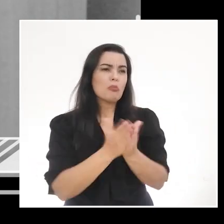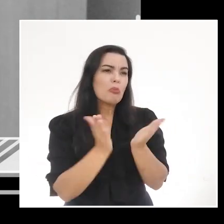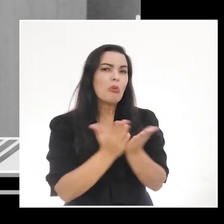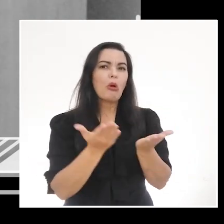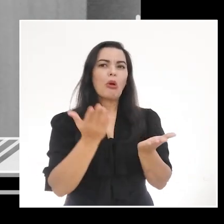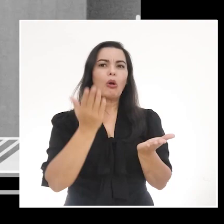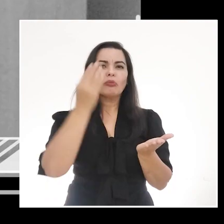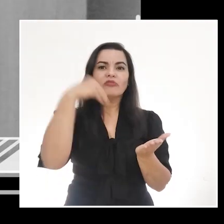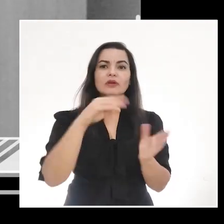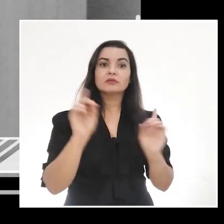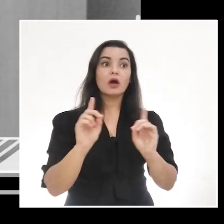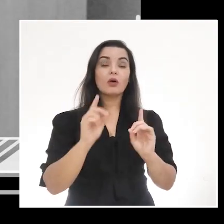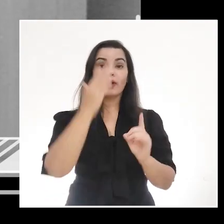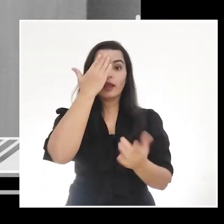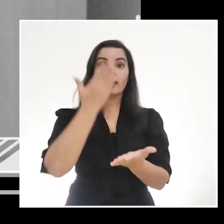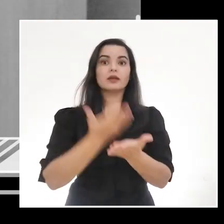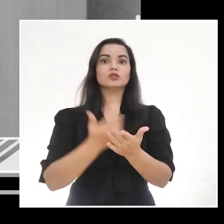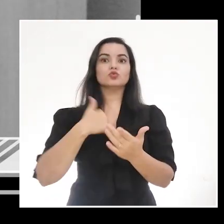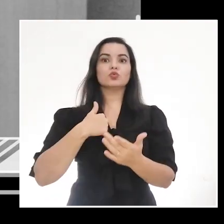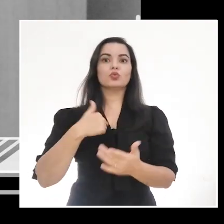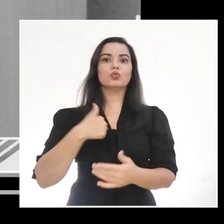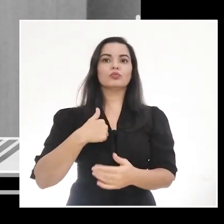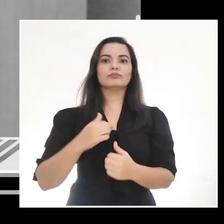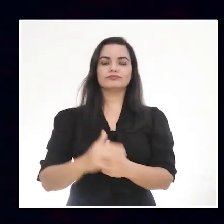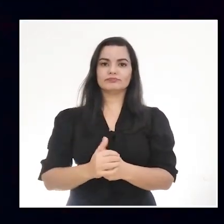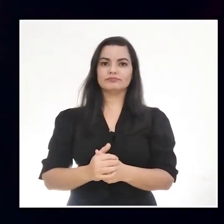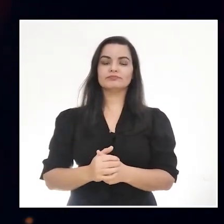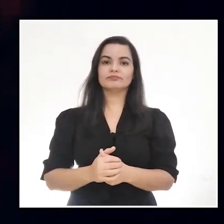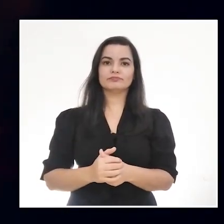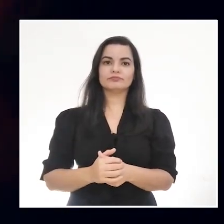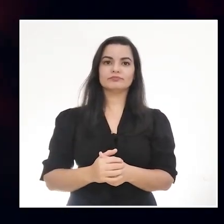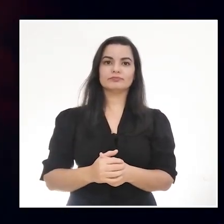Ele viu ali um potencial e acreditou em mim.